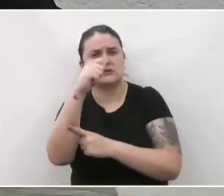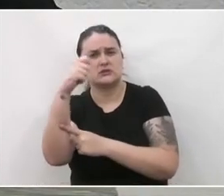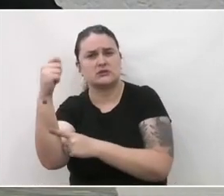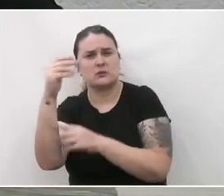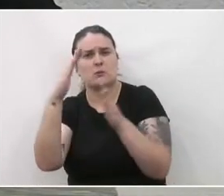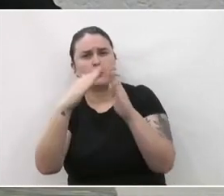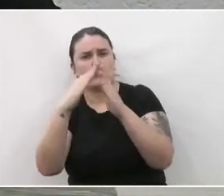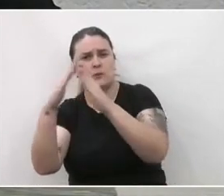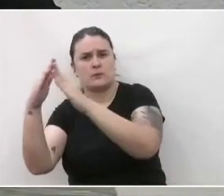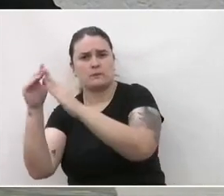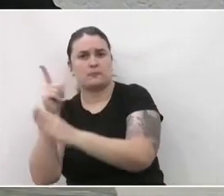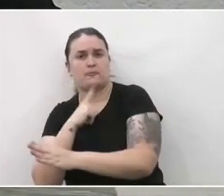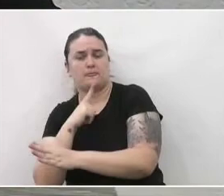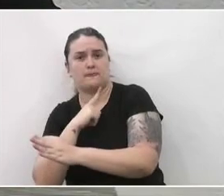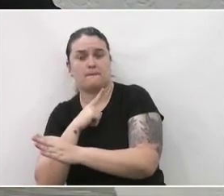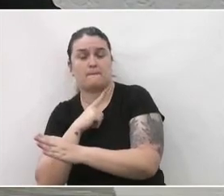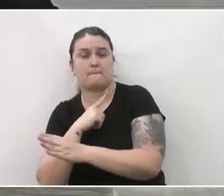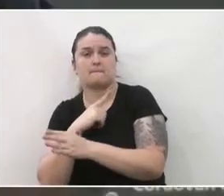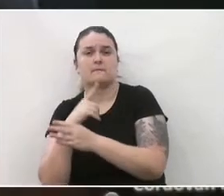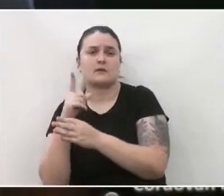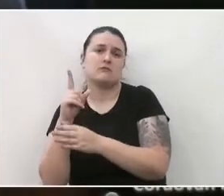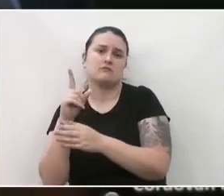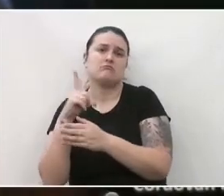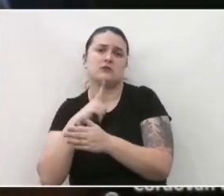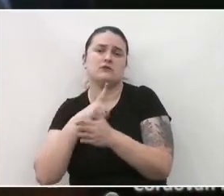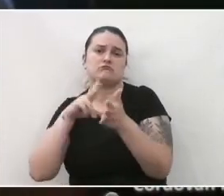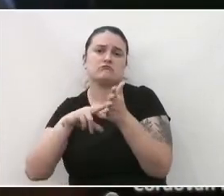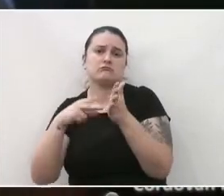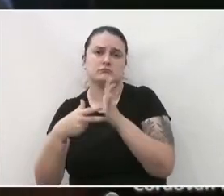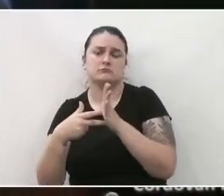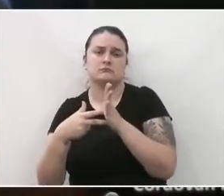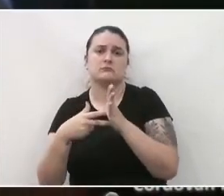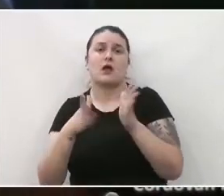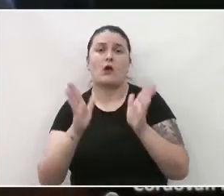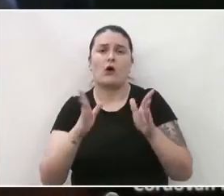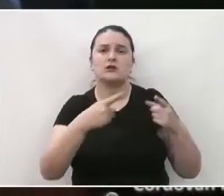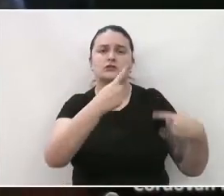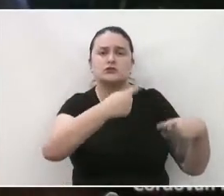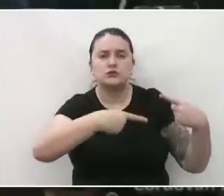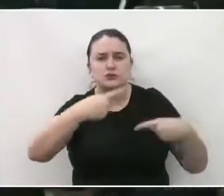nossos munícipes, tal pedido se justifica. Em discussão.